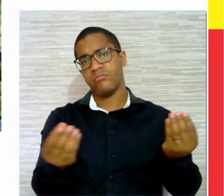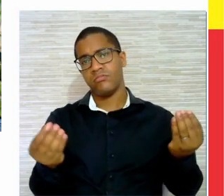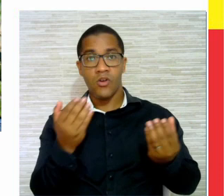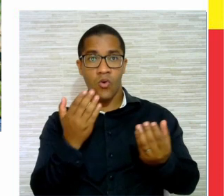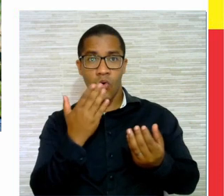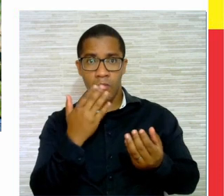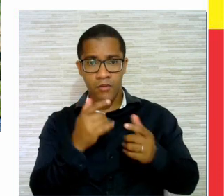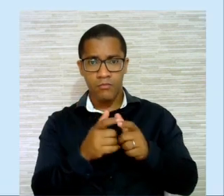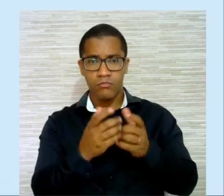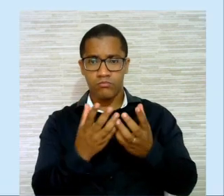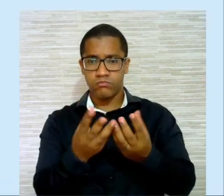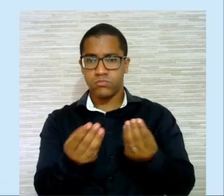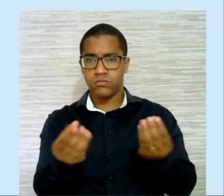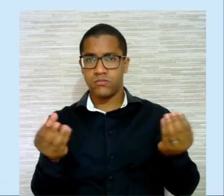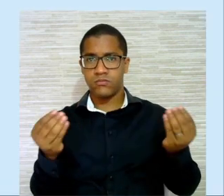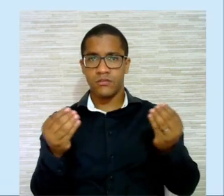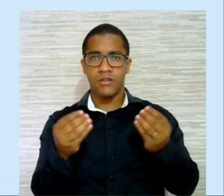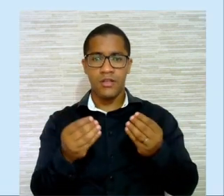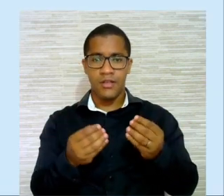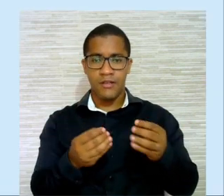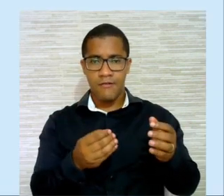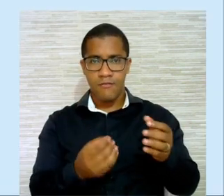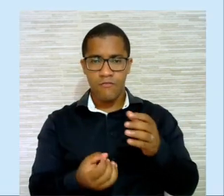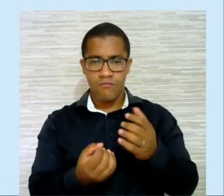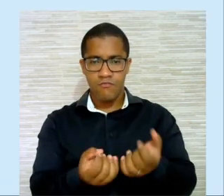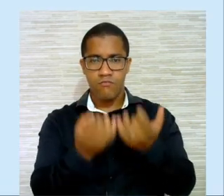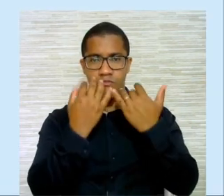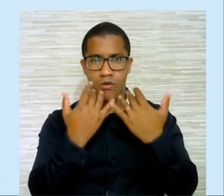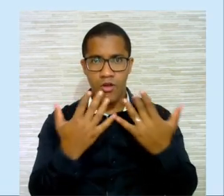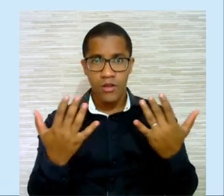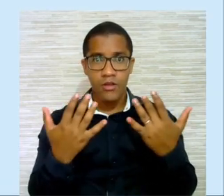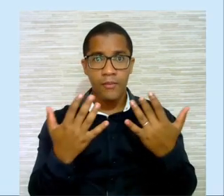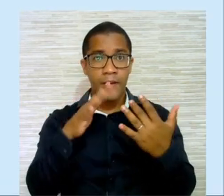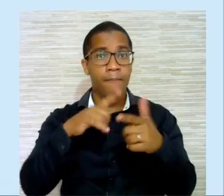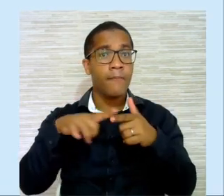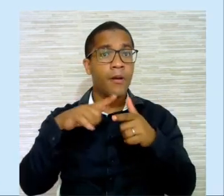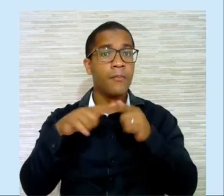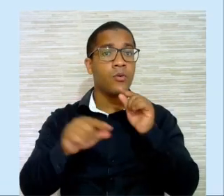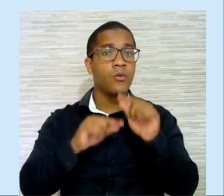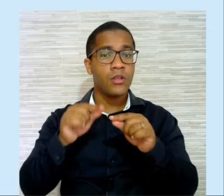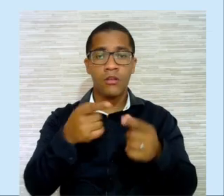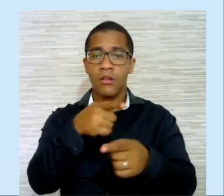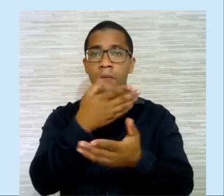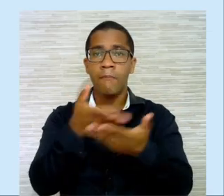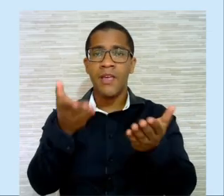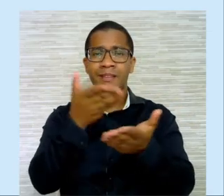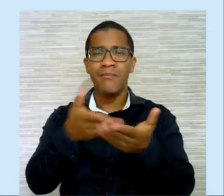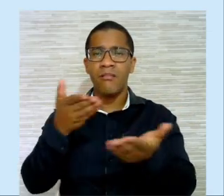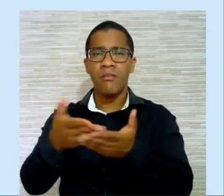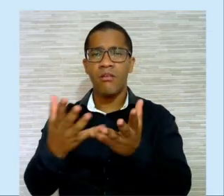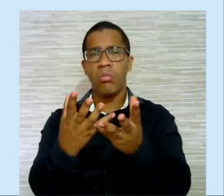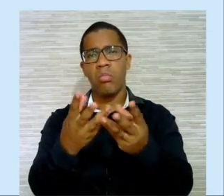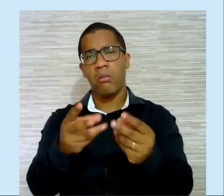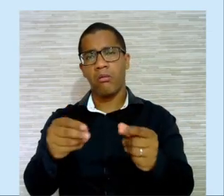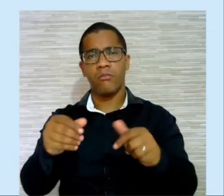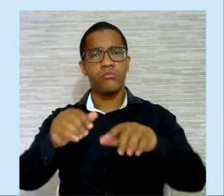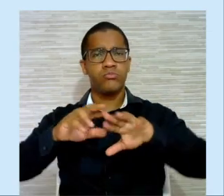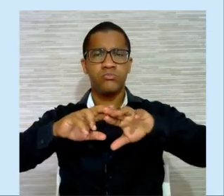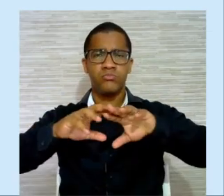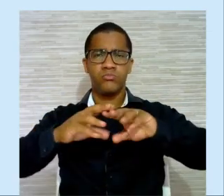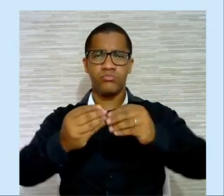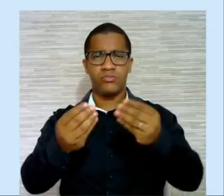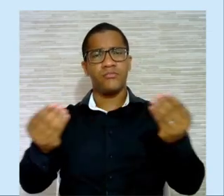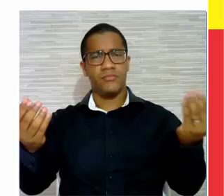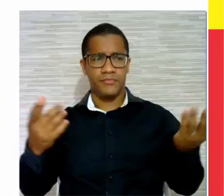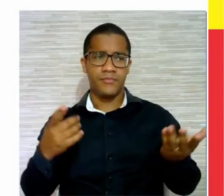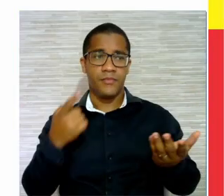da alimentação, da fartura na produção, acontece também um problema muito grave, que é a questão do desperdício de alimentos. Ok, gente? Observa